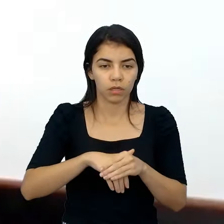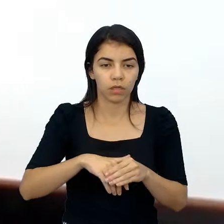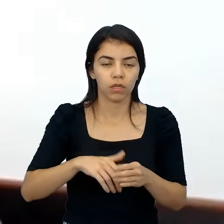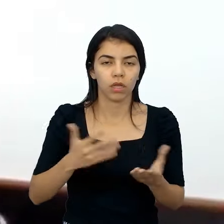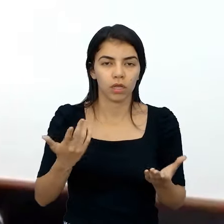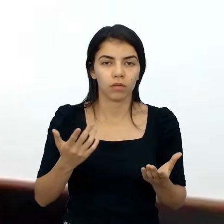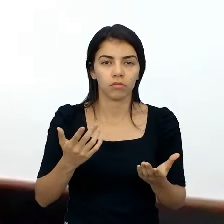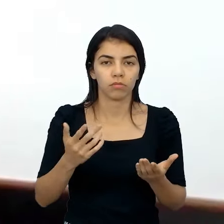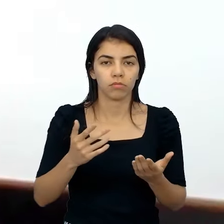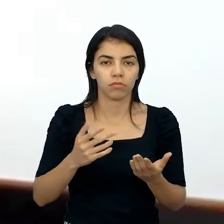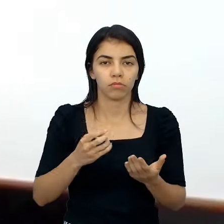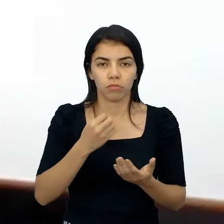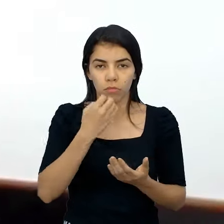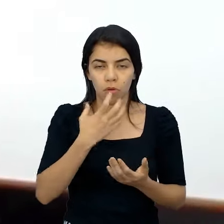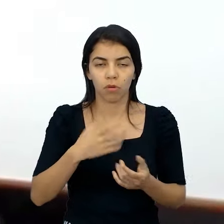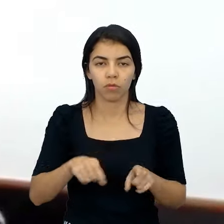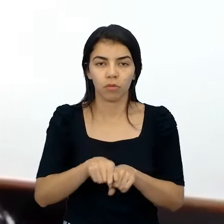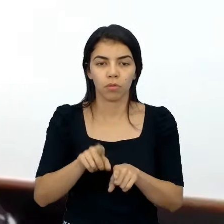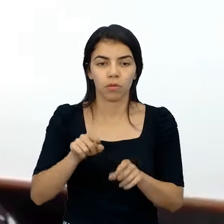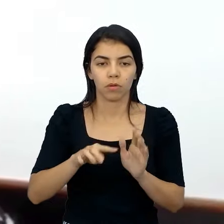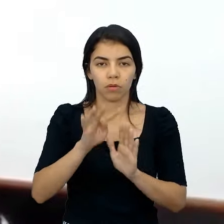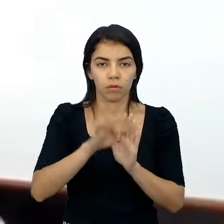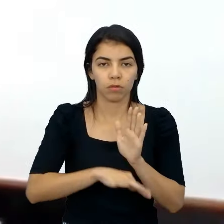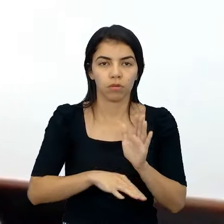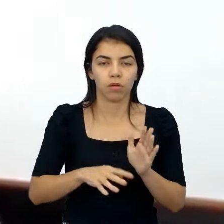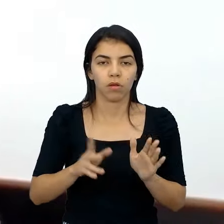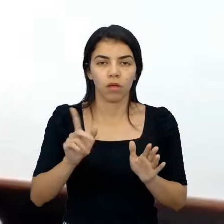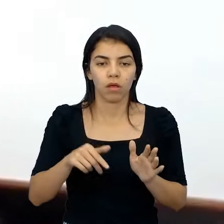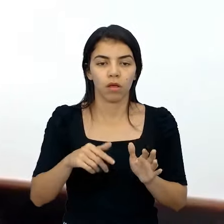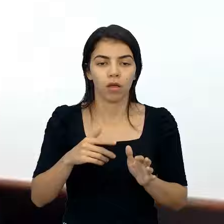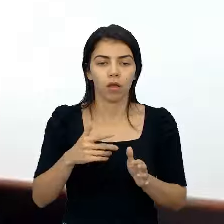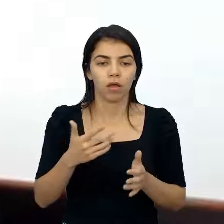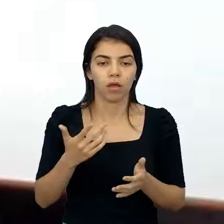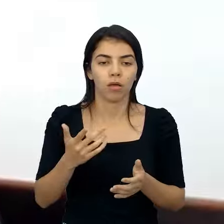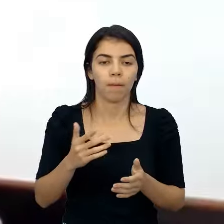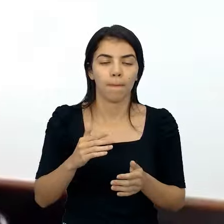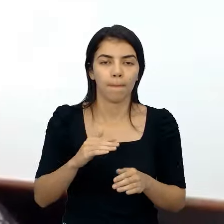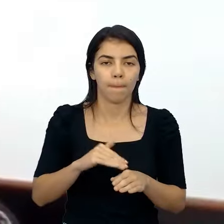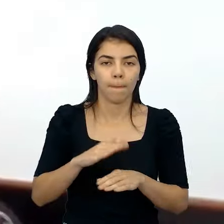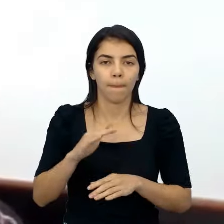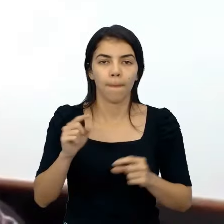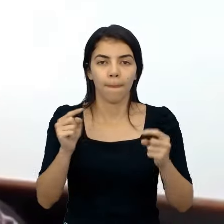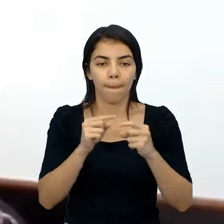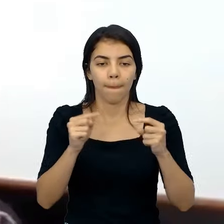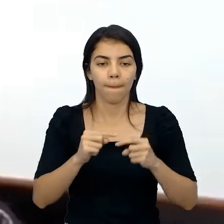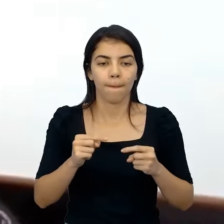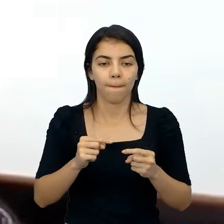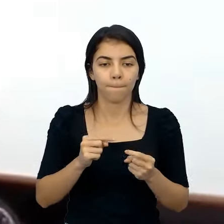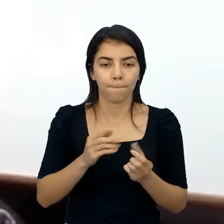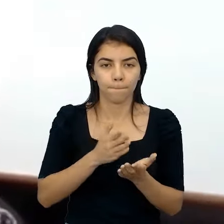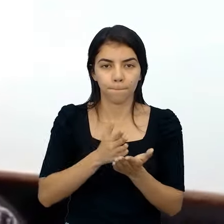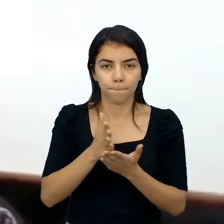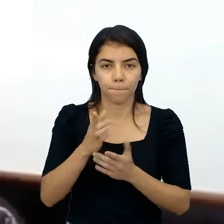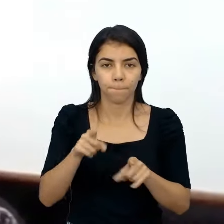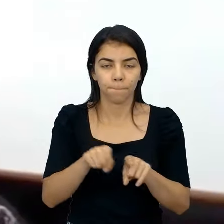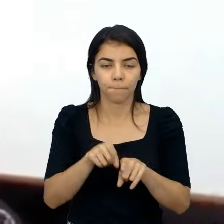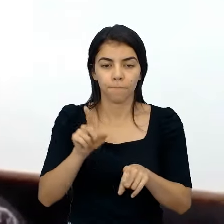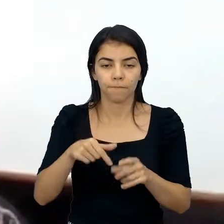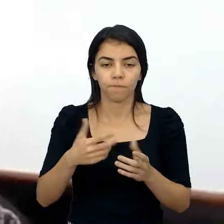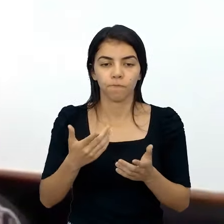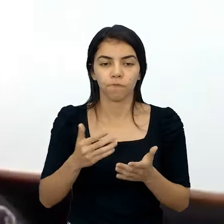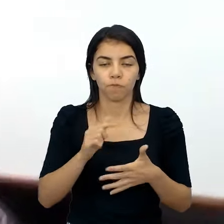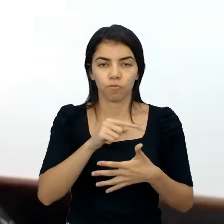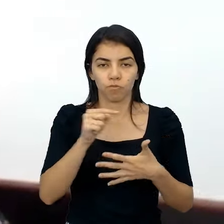padrão, considerando que esse texto, né, está, de certa maneira, mais vinculado à norma padrão, tá bom? Então, são